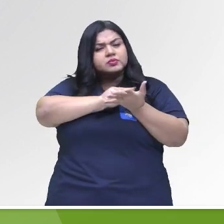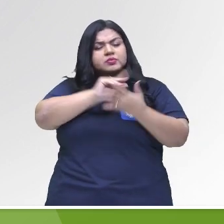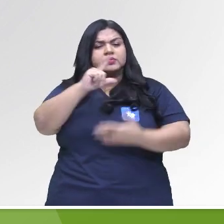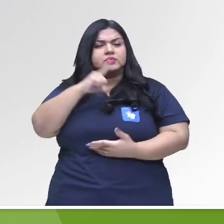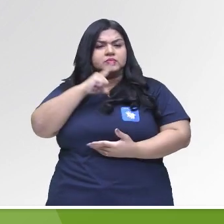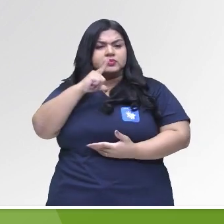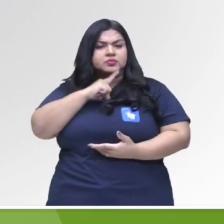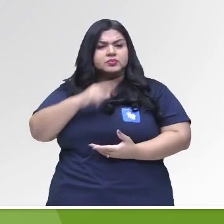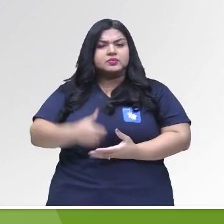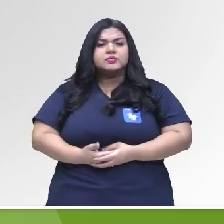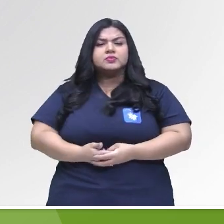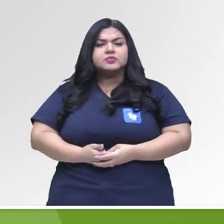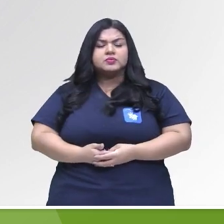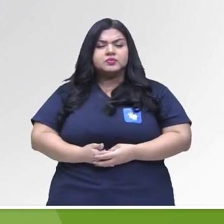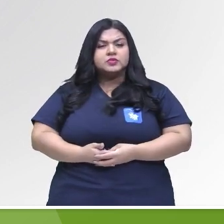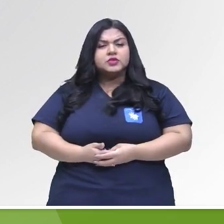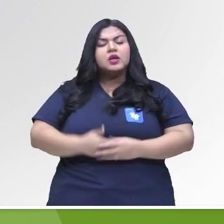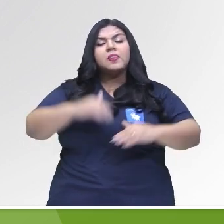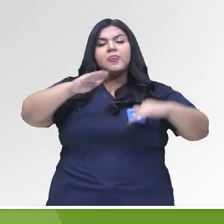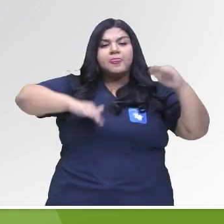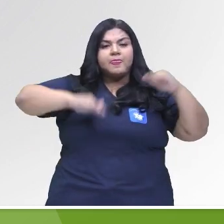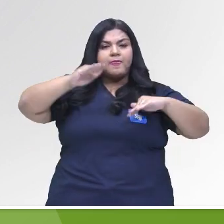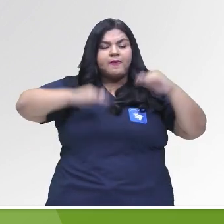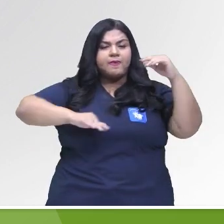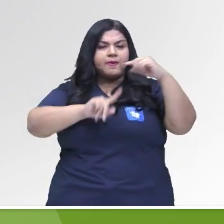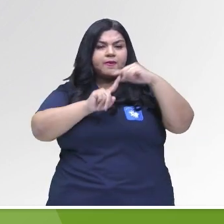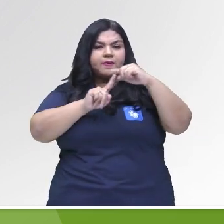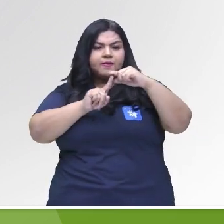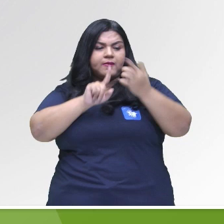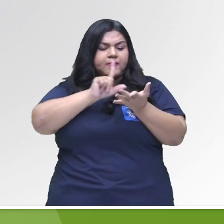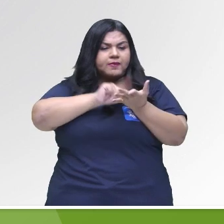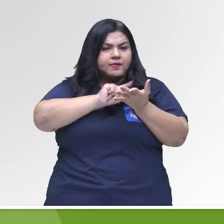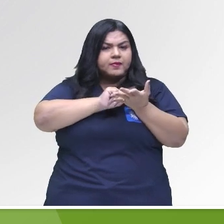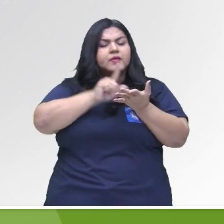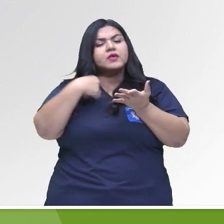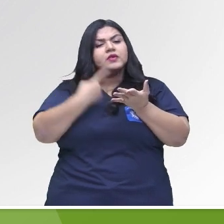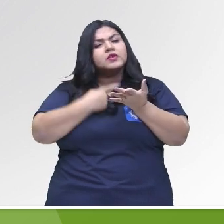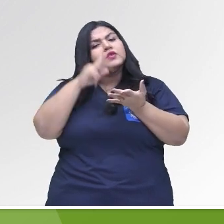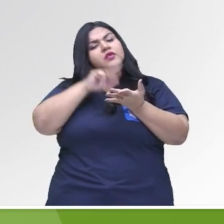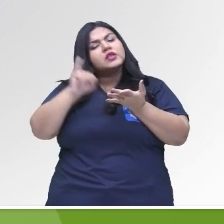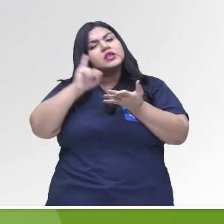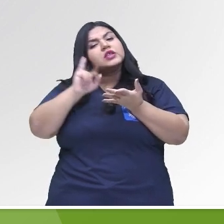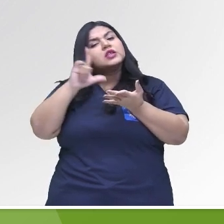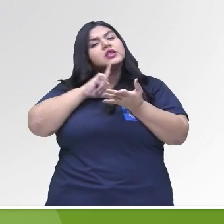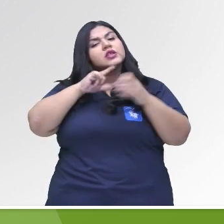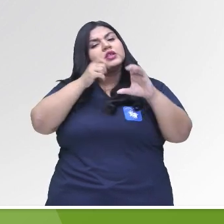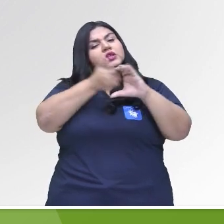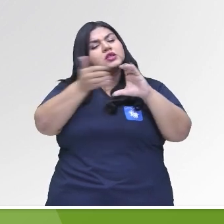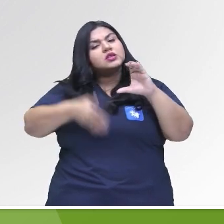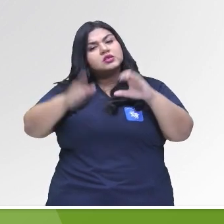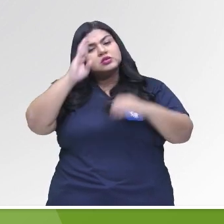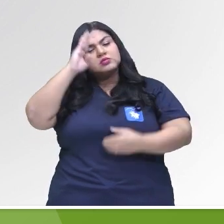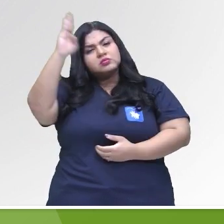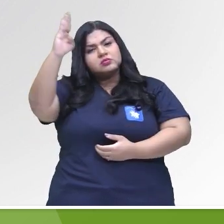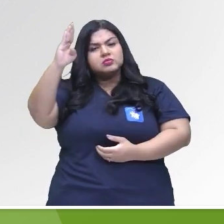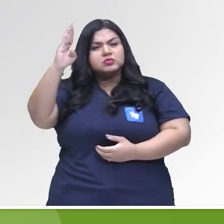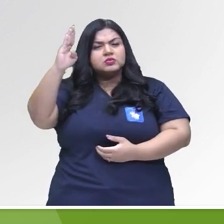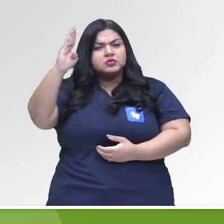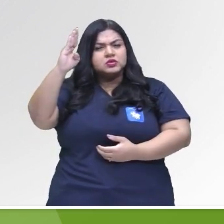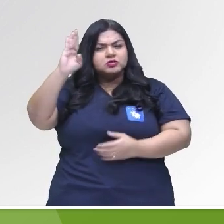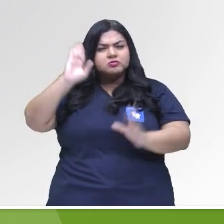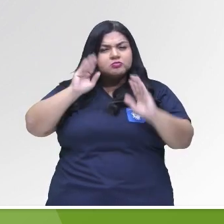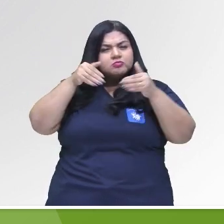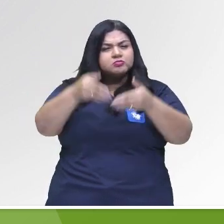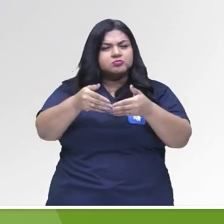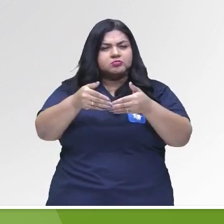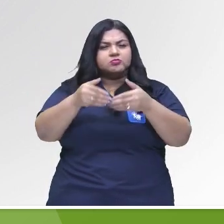tá? Então, a gente aí, dependendo do tipo de monômero, a gente vai ter uma característica específica para aquele polímero em